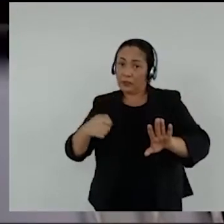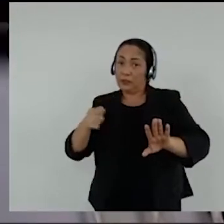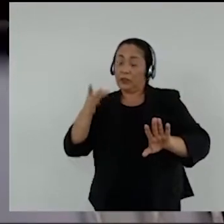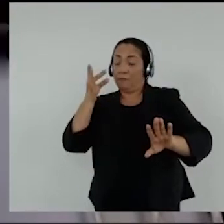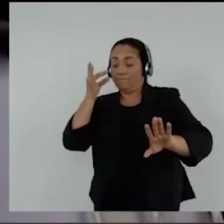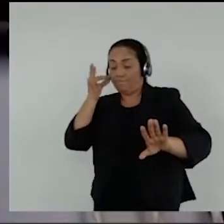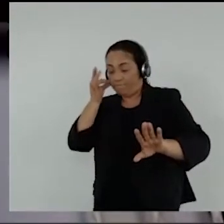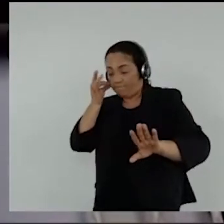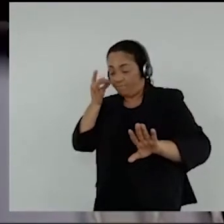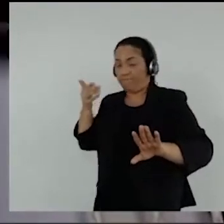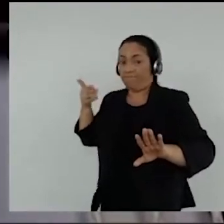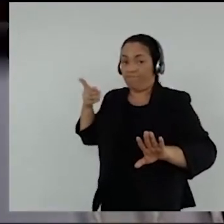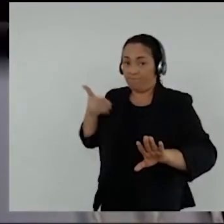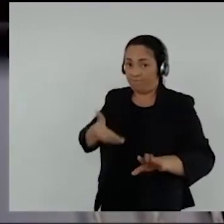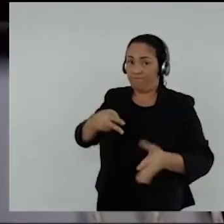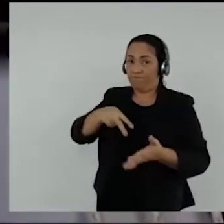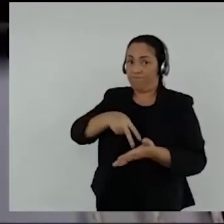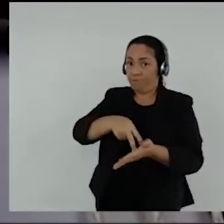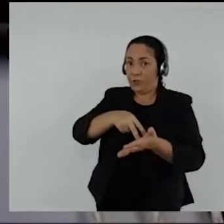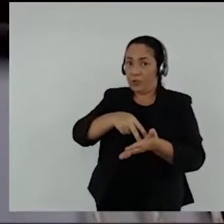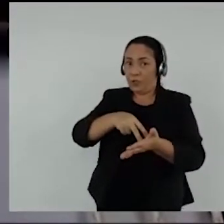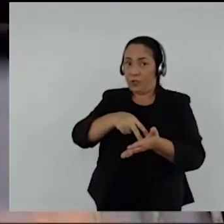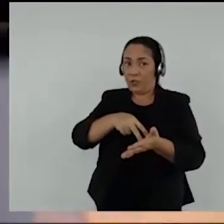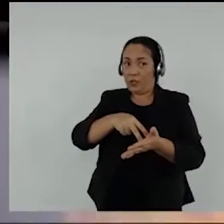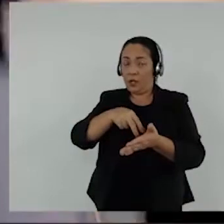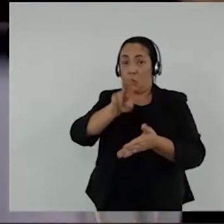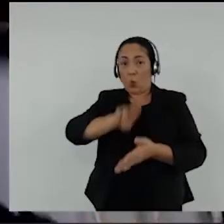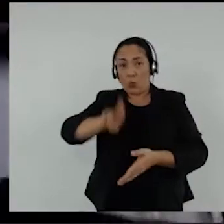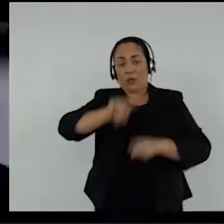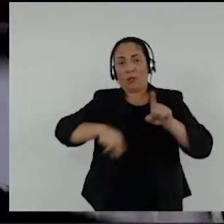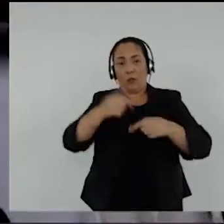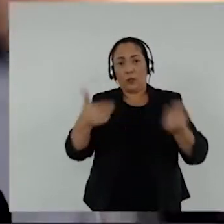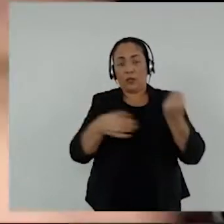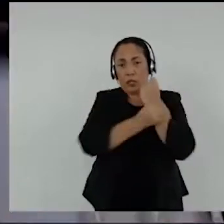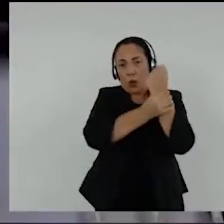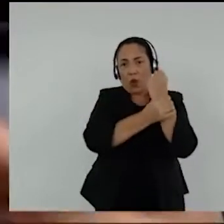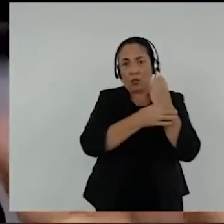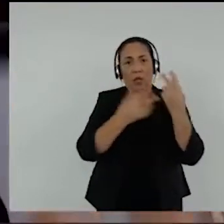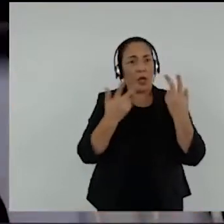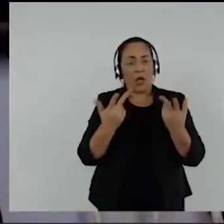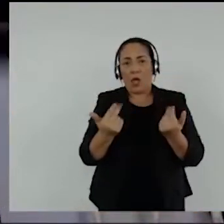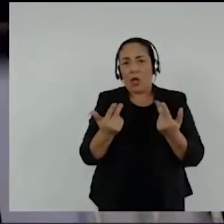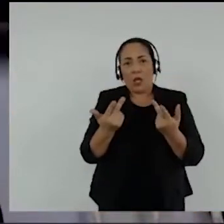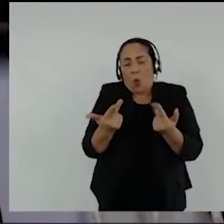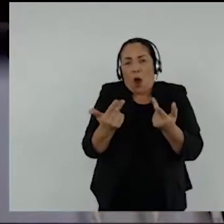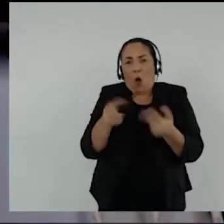em algumas coisas, com segurança. Né? Do mesmo jeito que alguém precisa de um médico, vai com